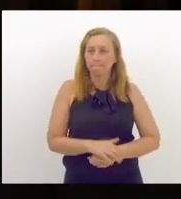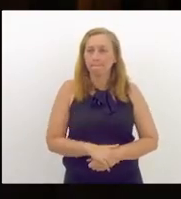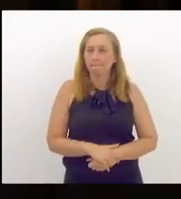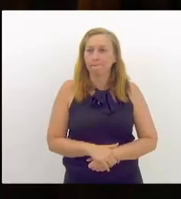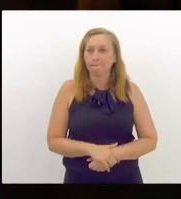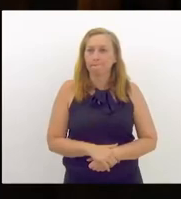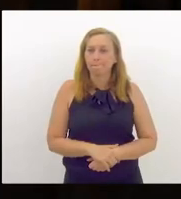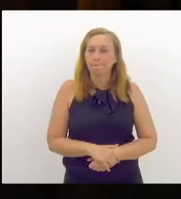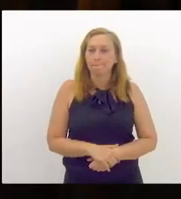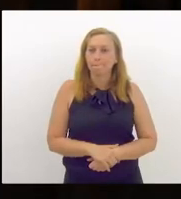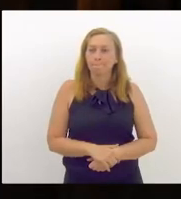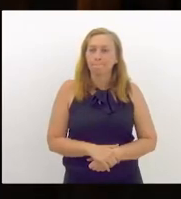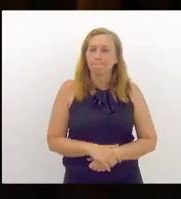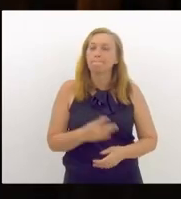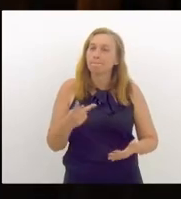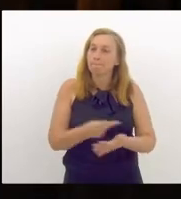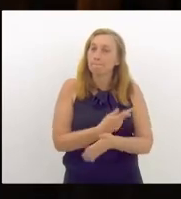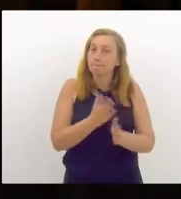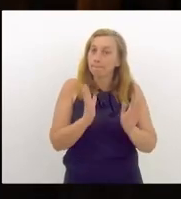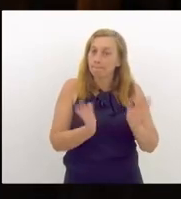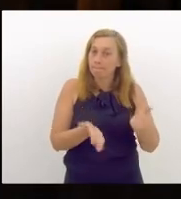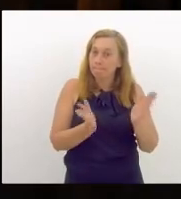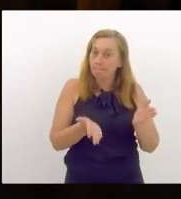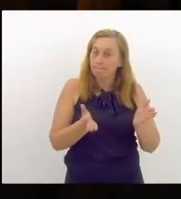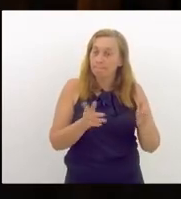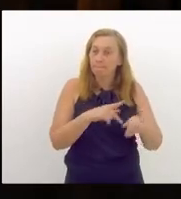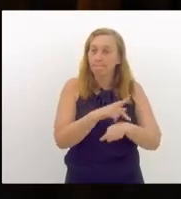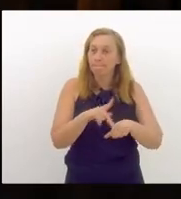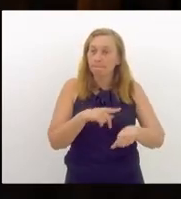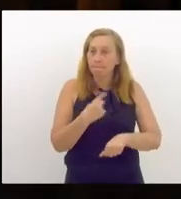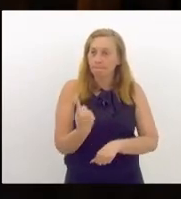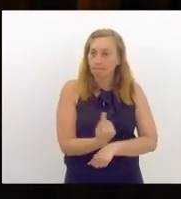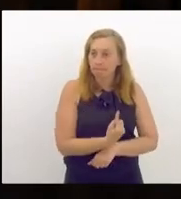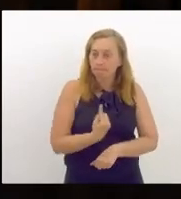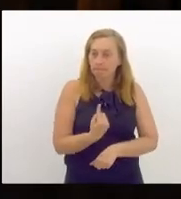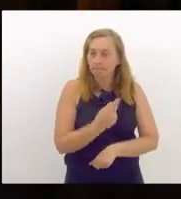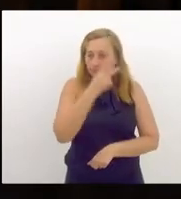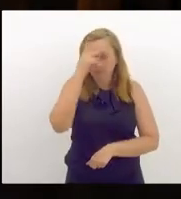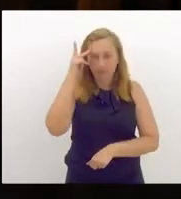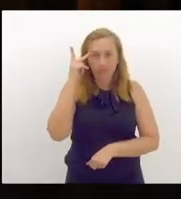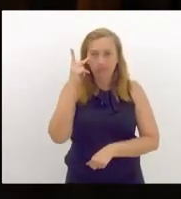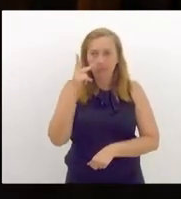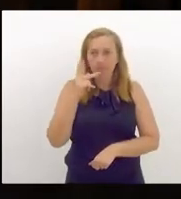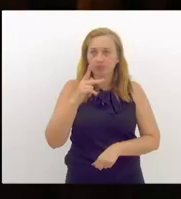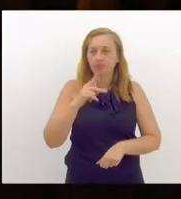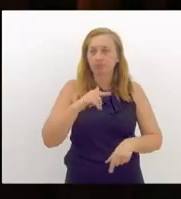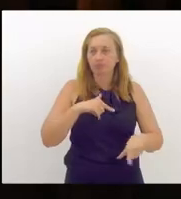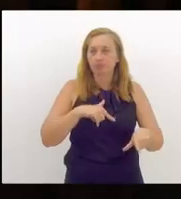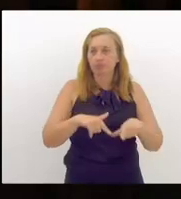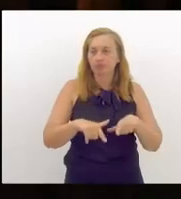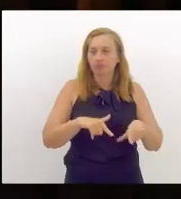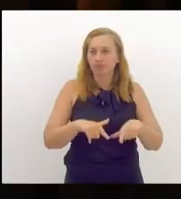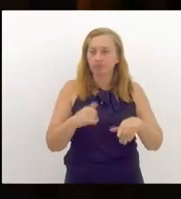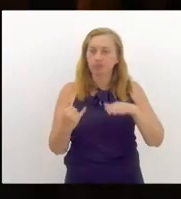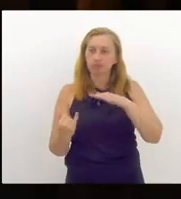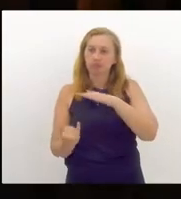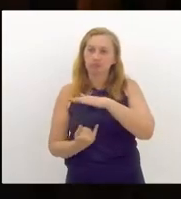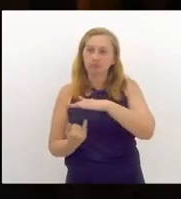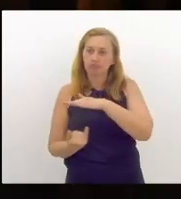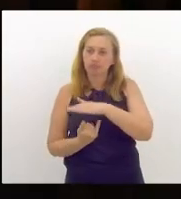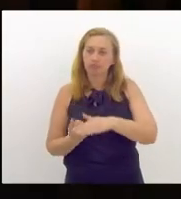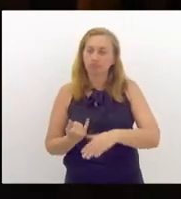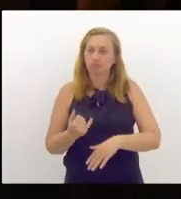do que acontece hoje no nosso país com os trabalhadores informais com Os